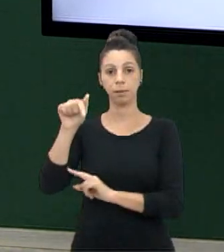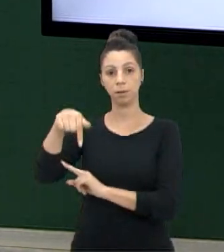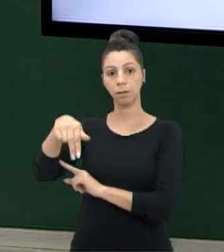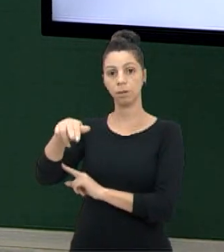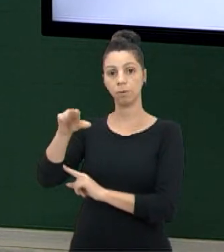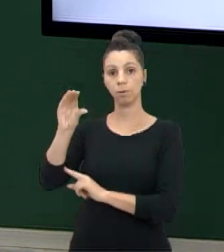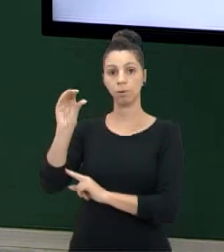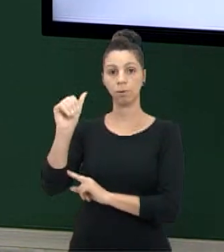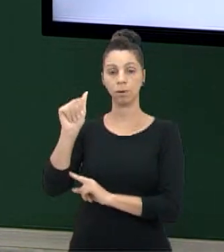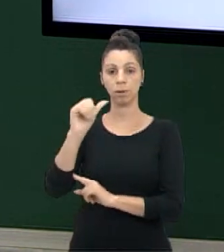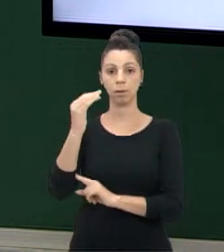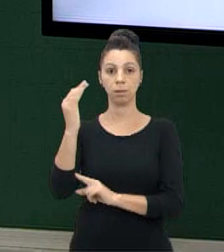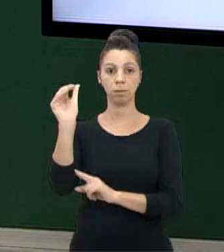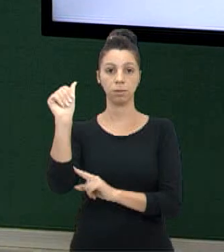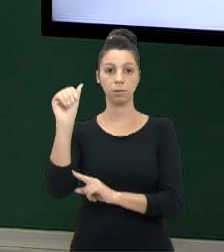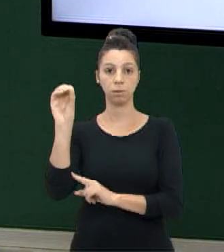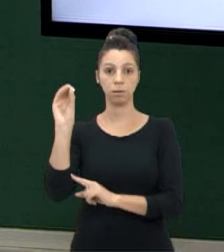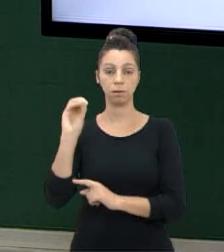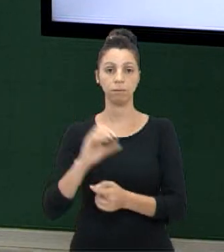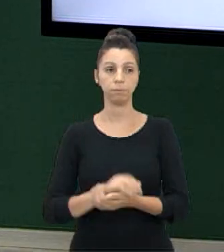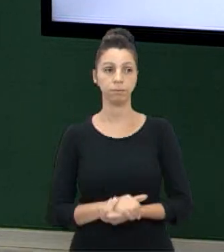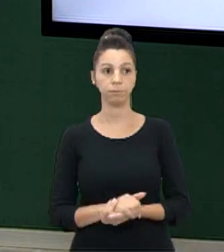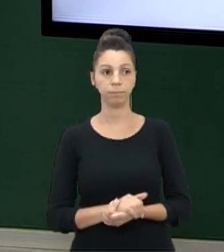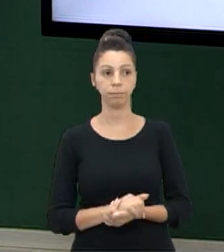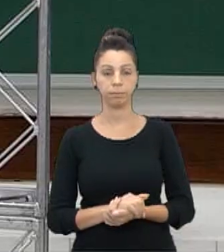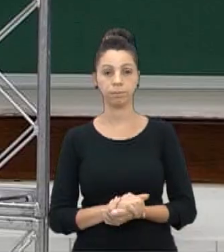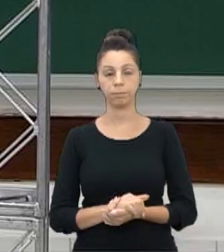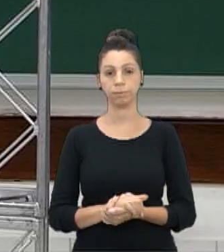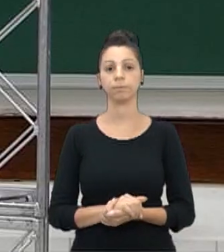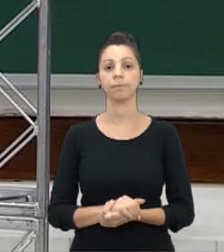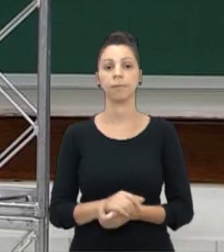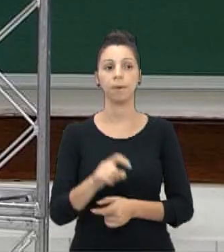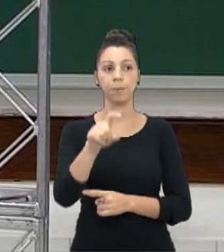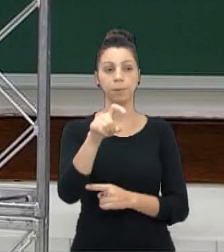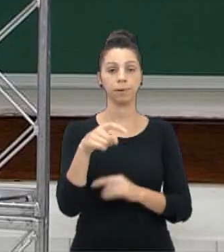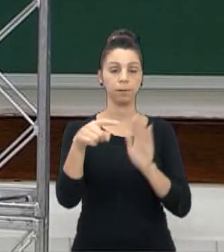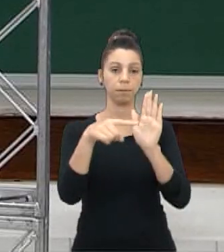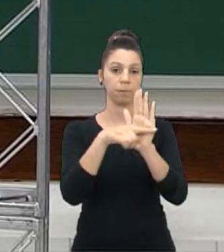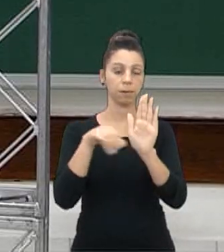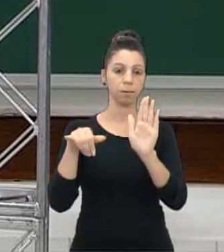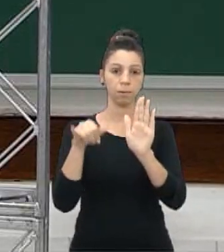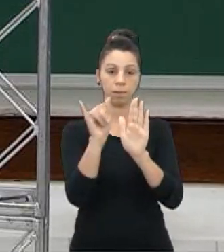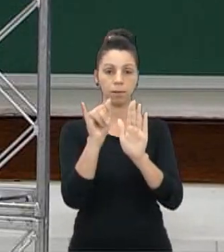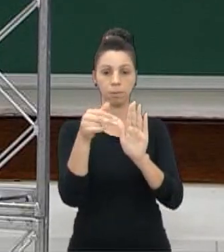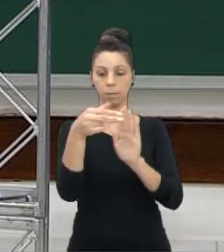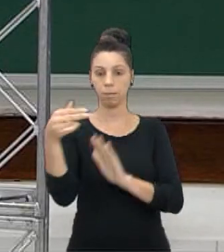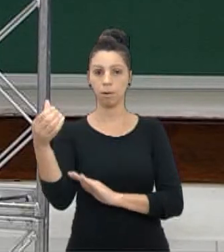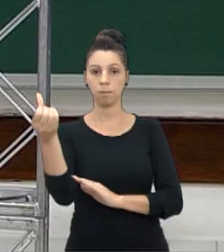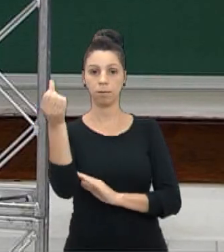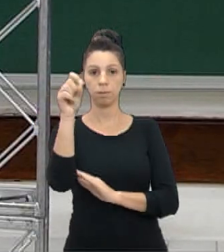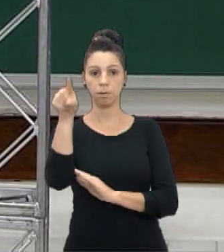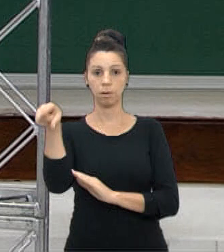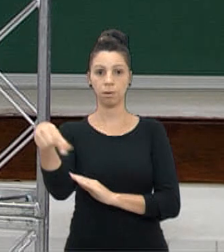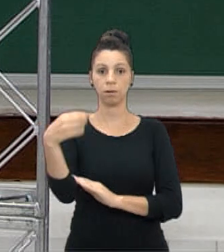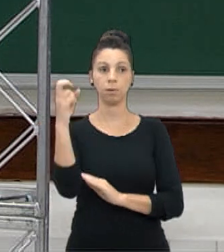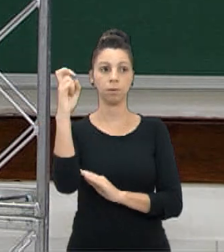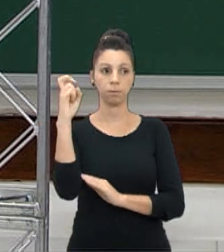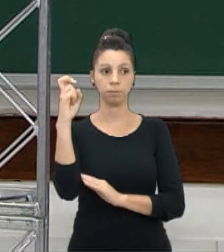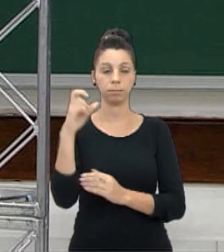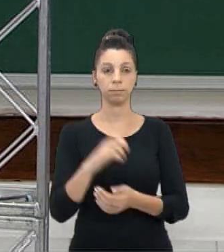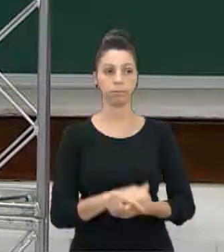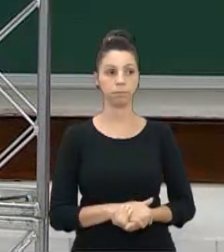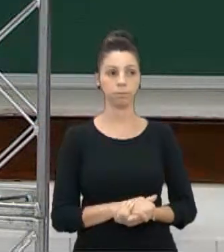é x menos y igual a 6,5, ok?